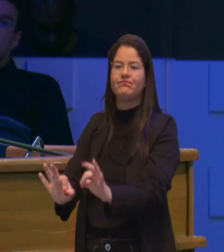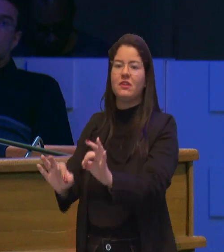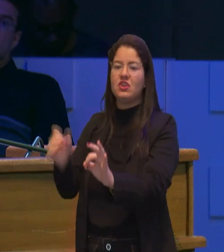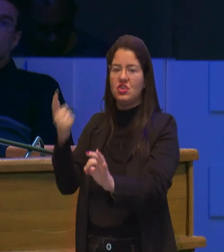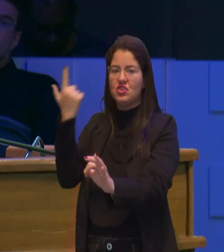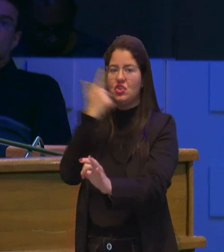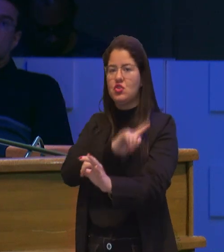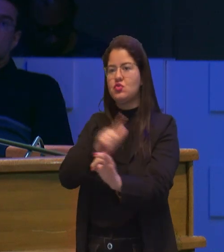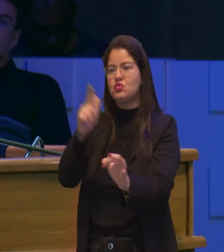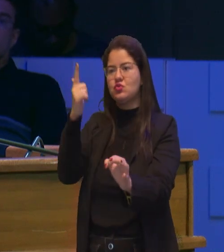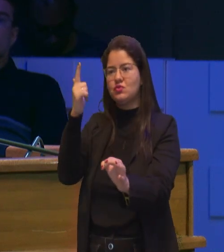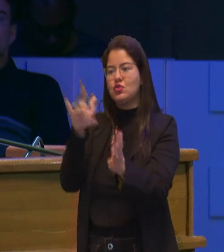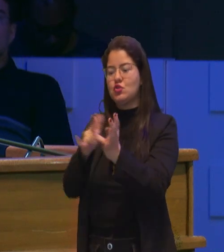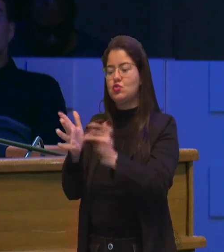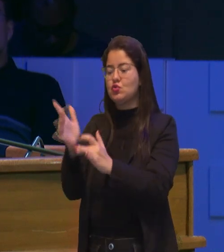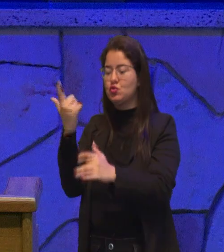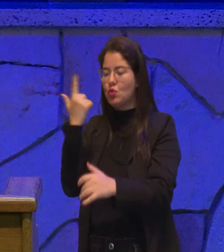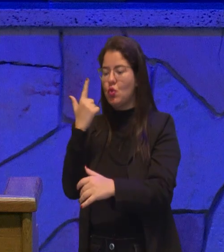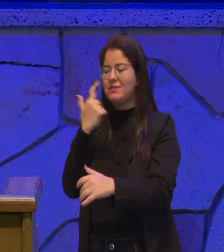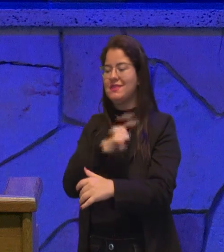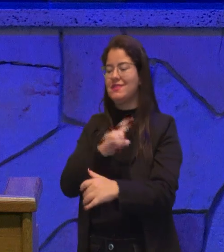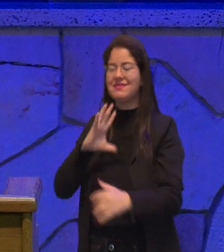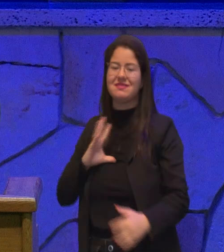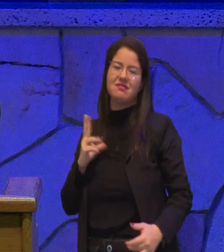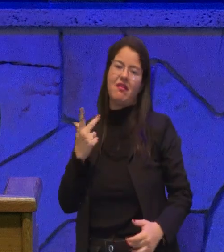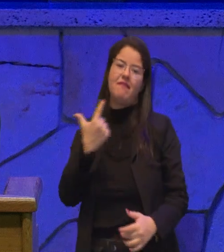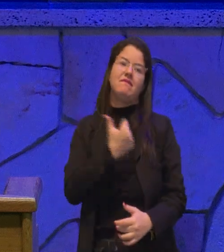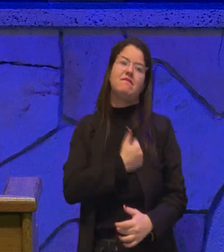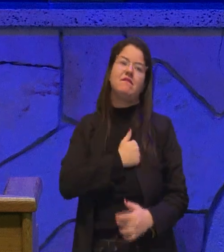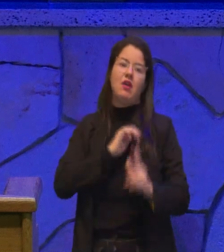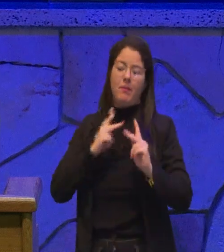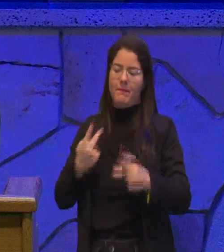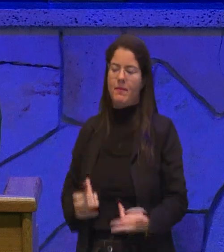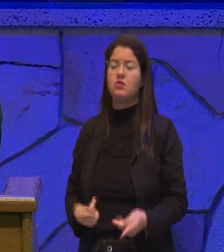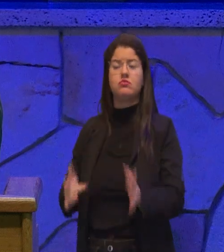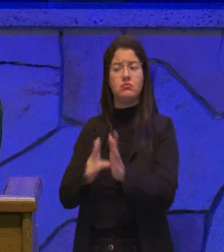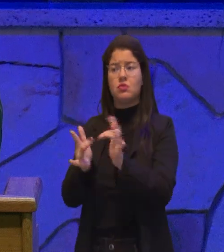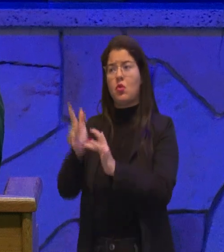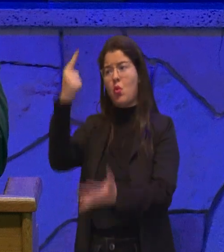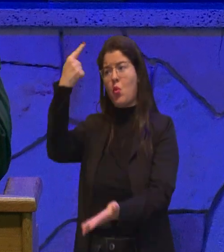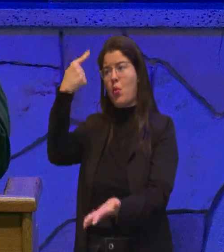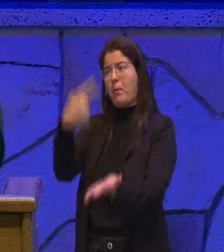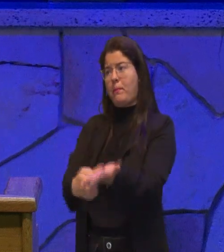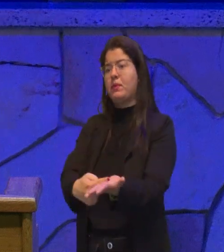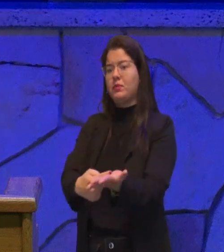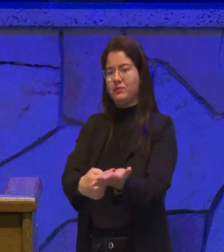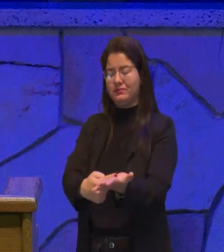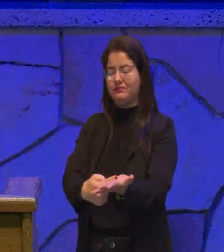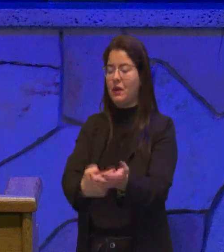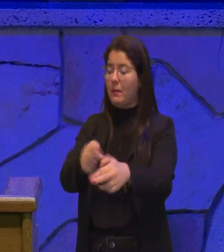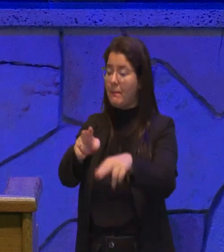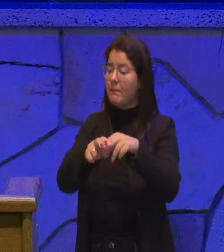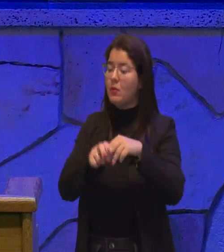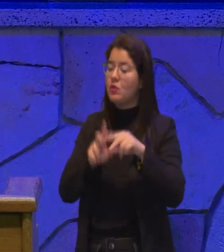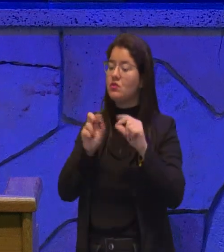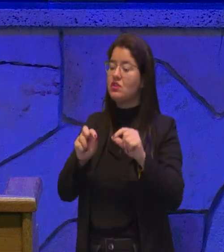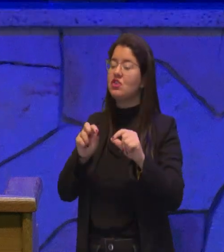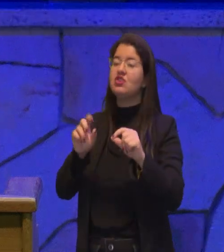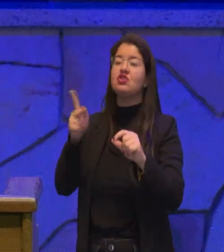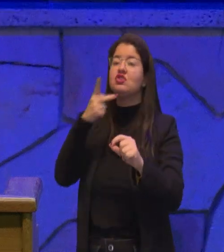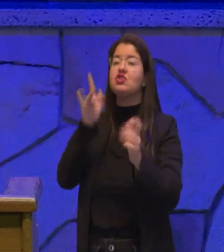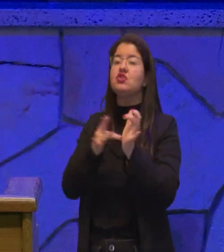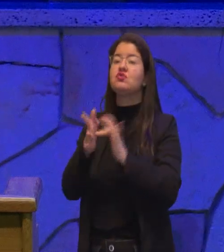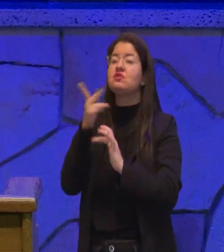redimir a humanidade. Ele cumpriu. E por isso ele diz assim: está o